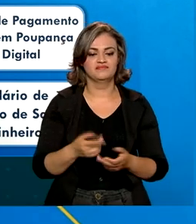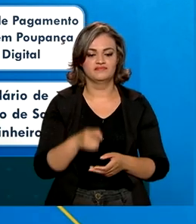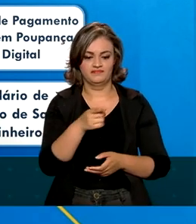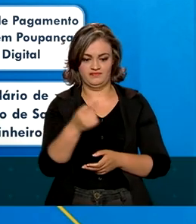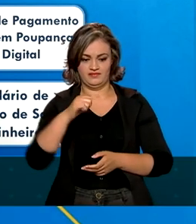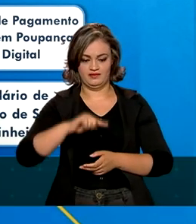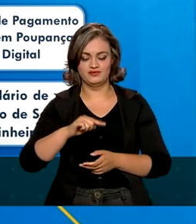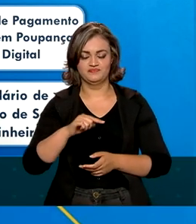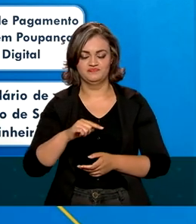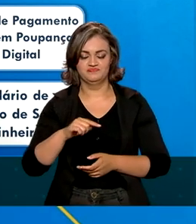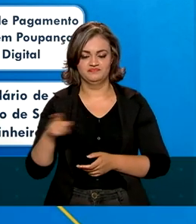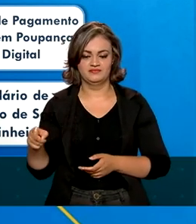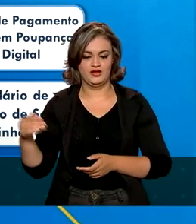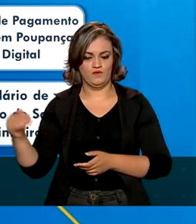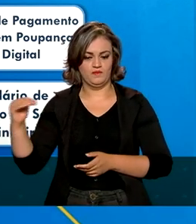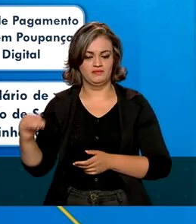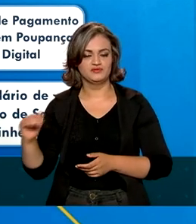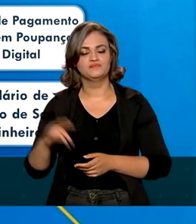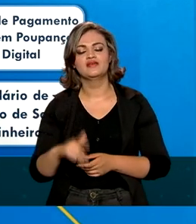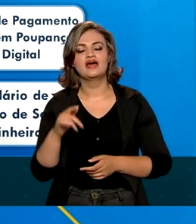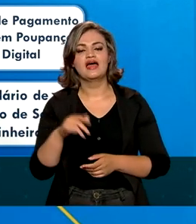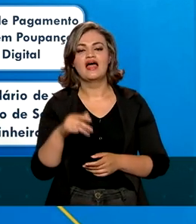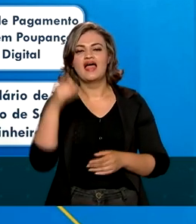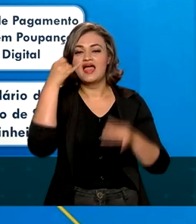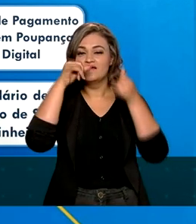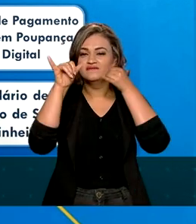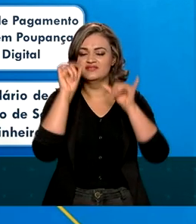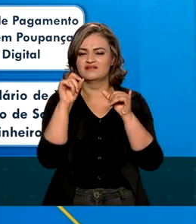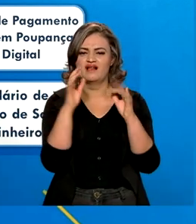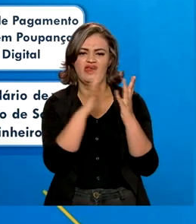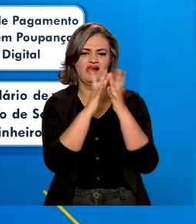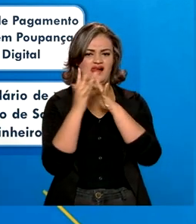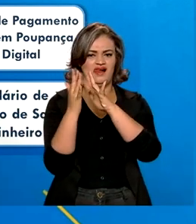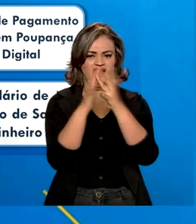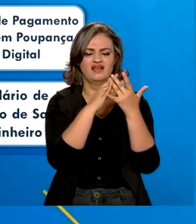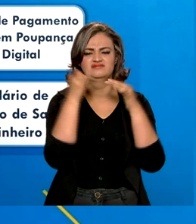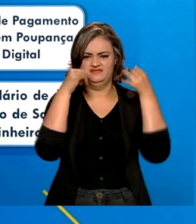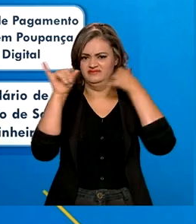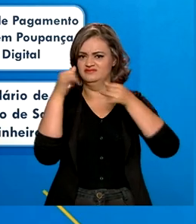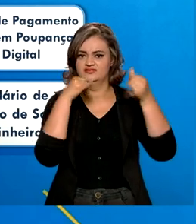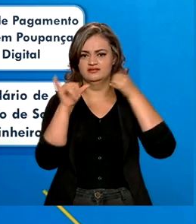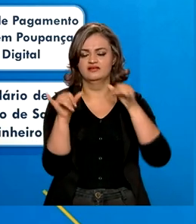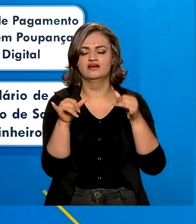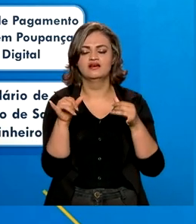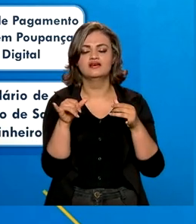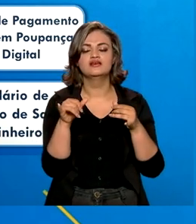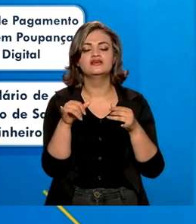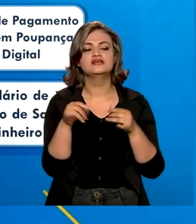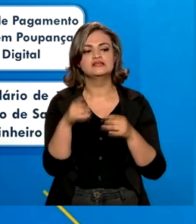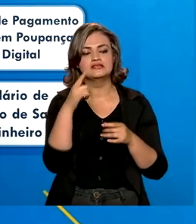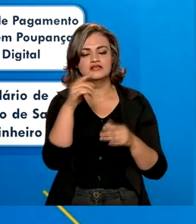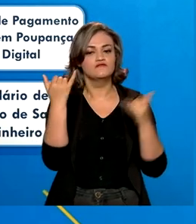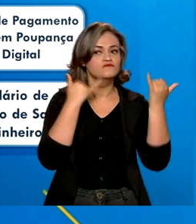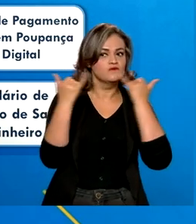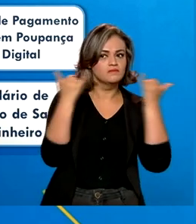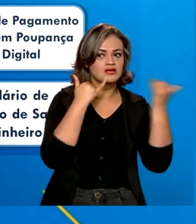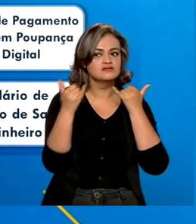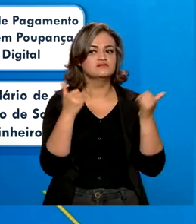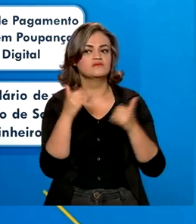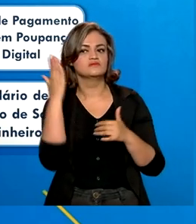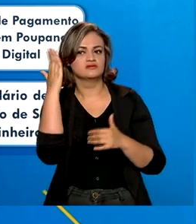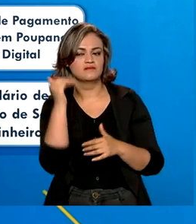é importante que os beneficiários evitem aglomerações, sigam evitando as aglomerações e estejam bem informados